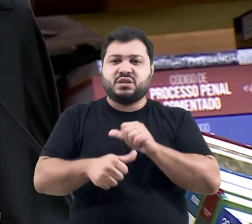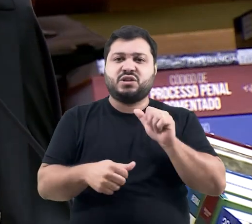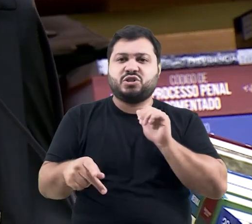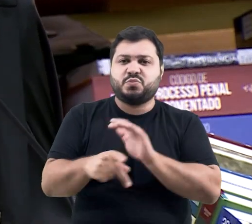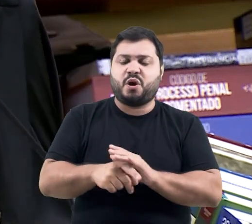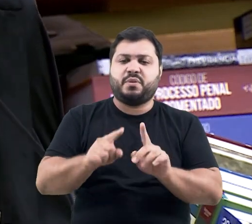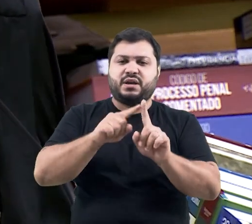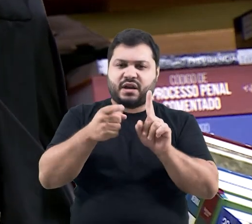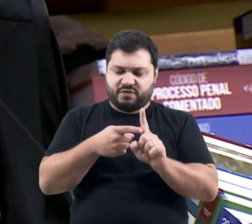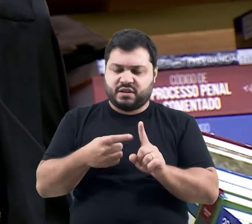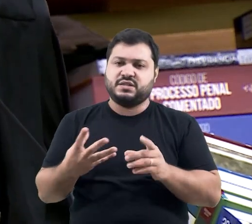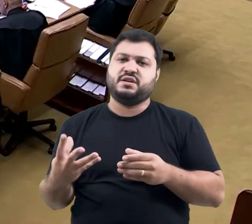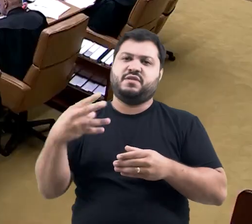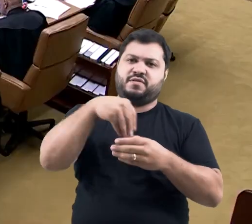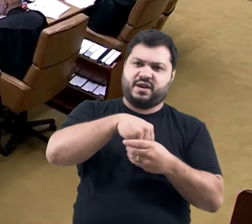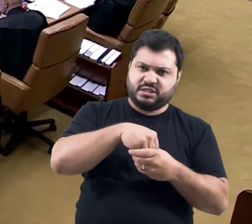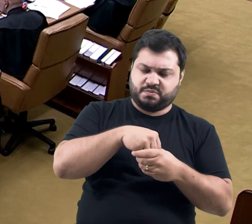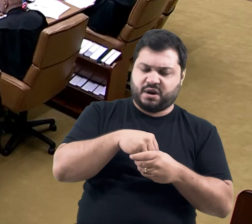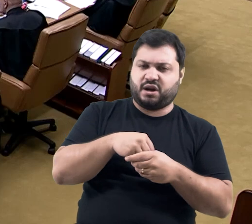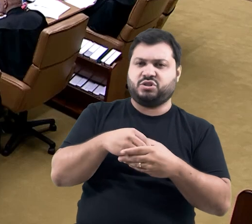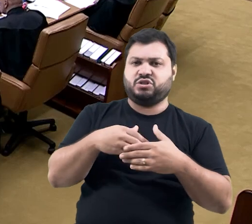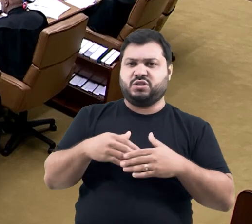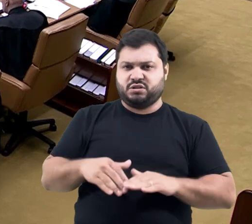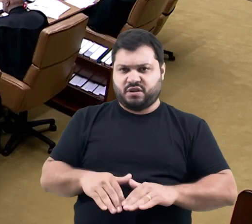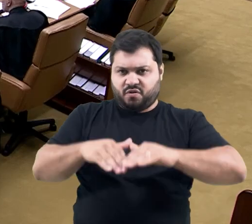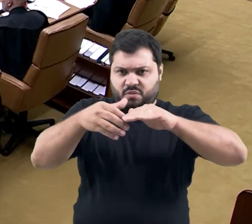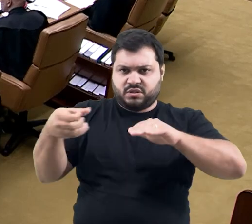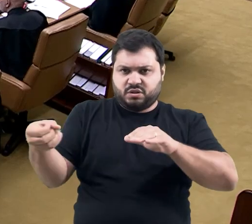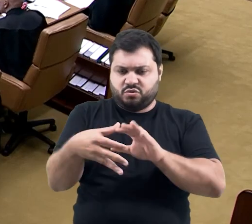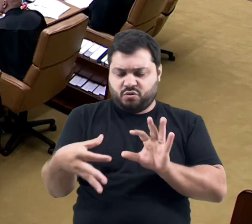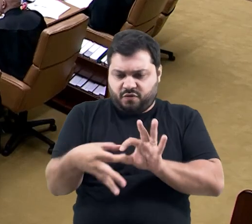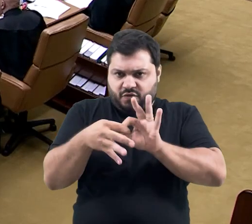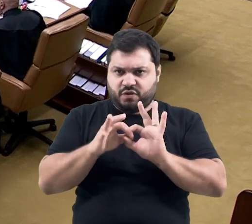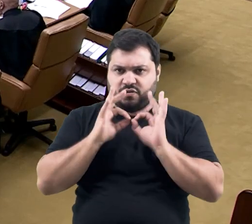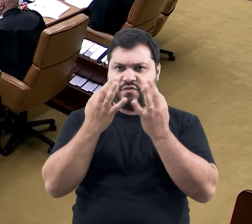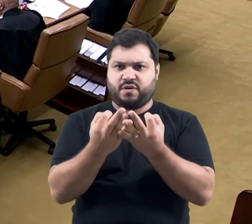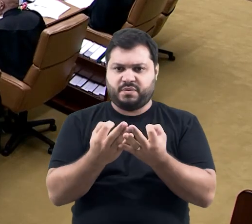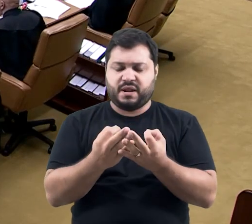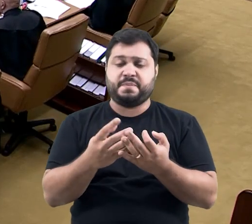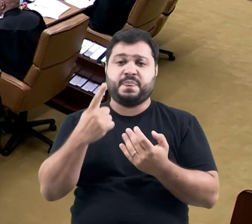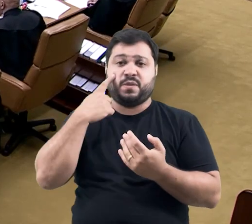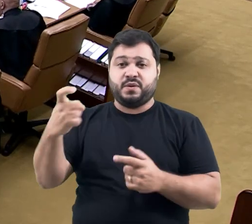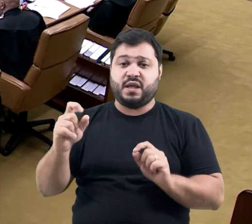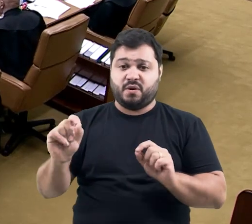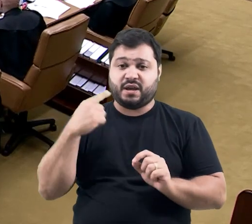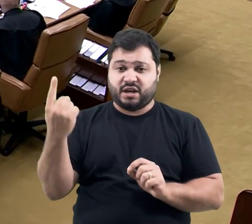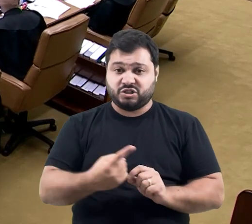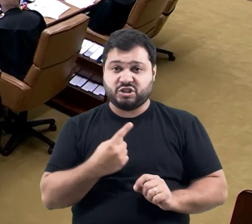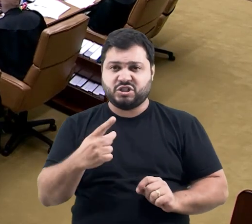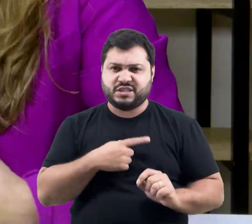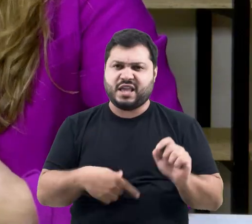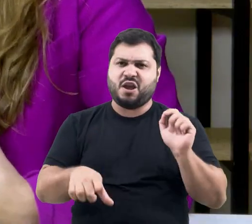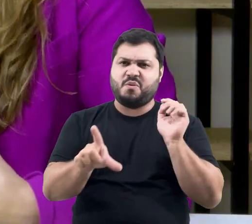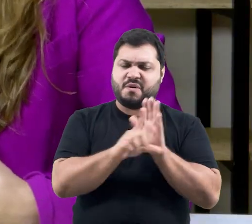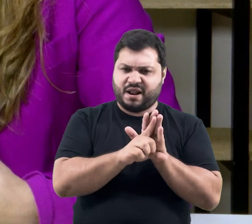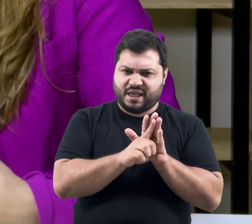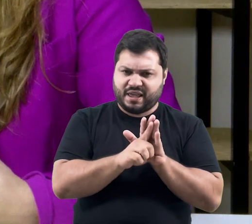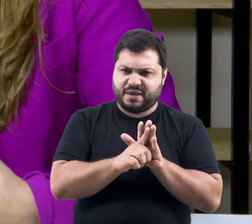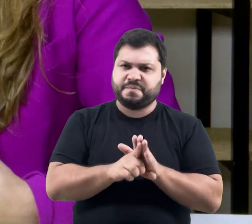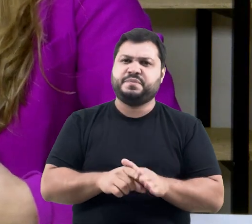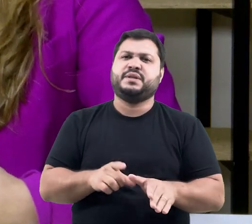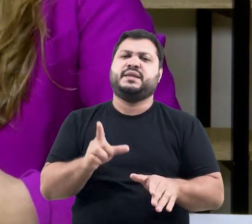alterações típicas da gravidez, fazem parte da formação do novo vínculo familiar. O ideal é que a gente tivesse